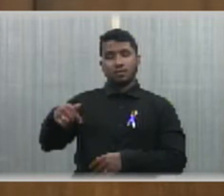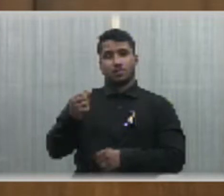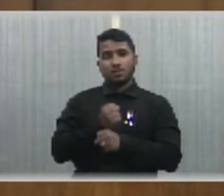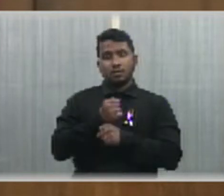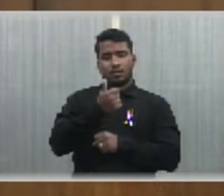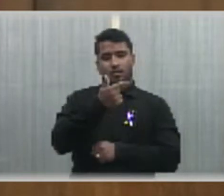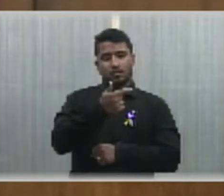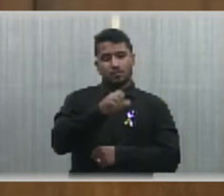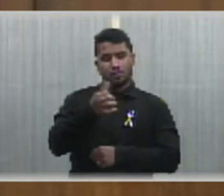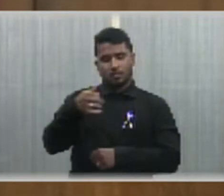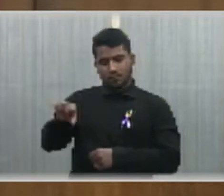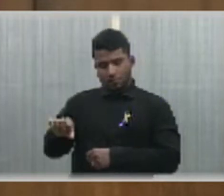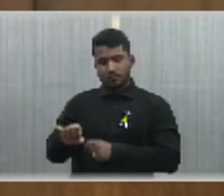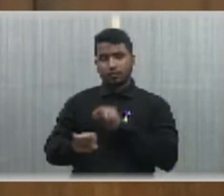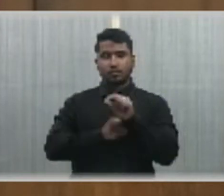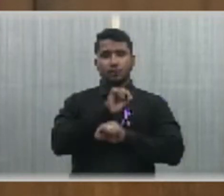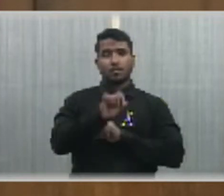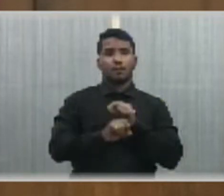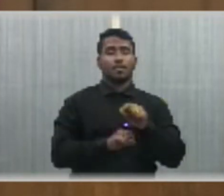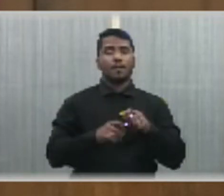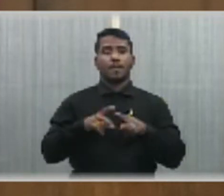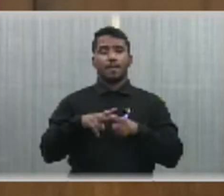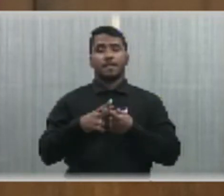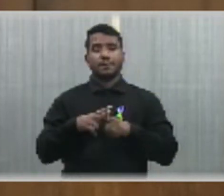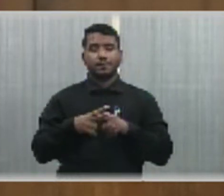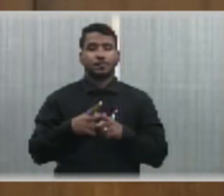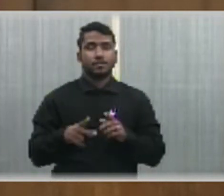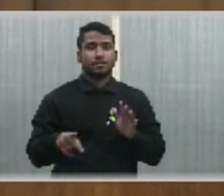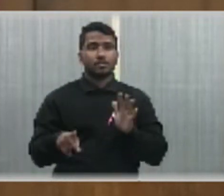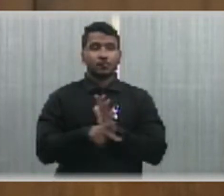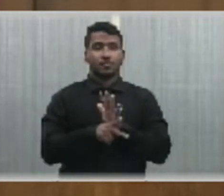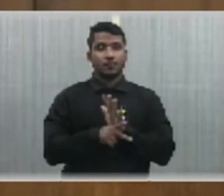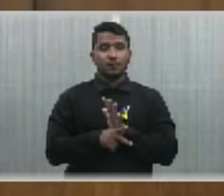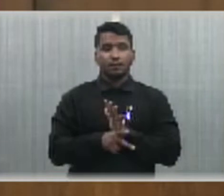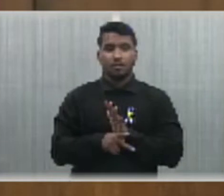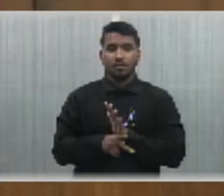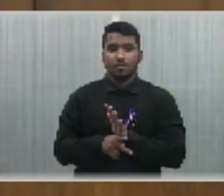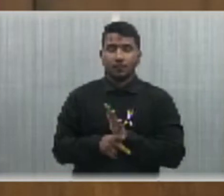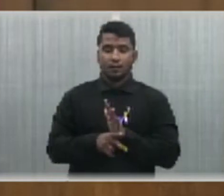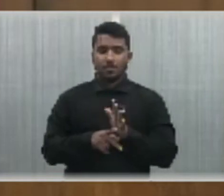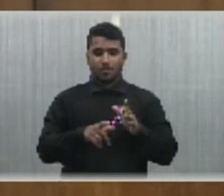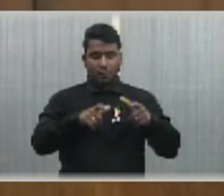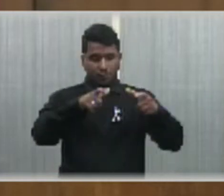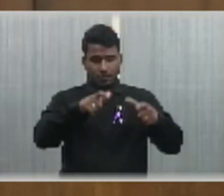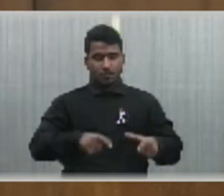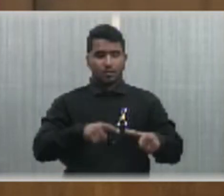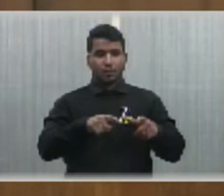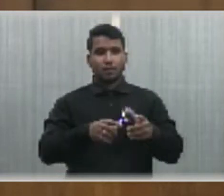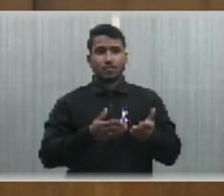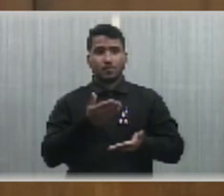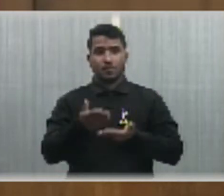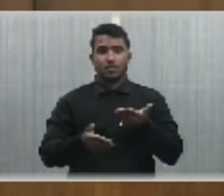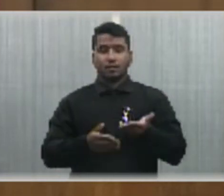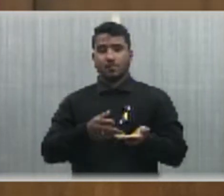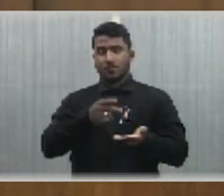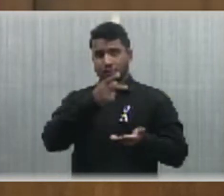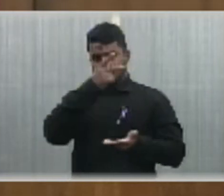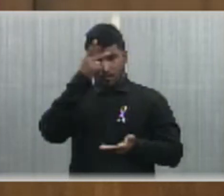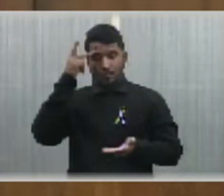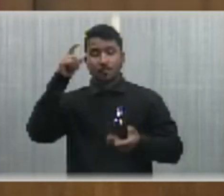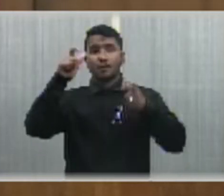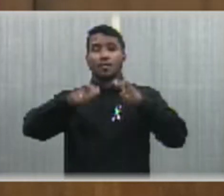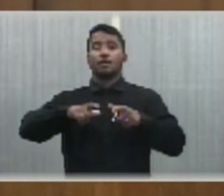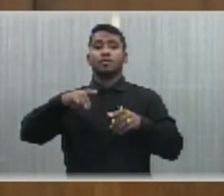19907/2019, que dispõe sobre a manutenção de postos de atendimento a passageiros no